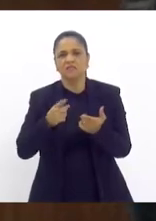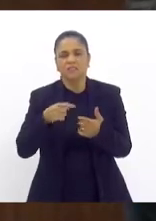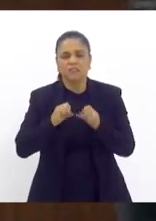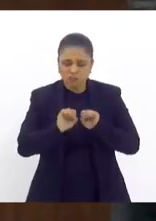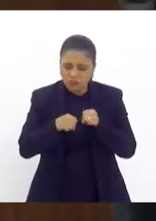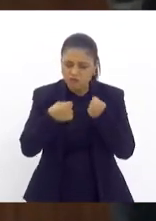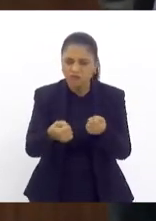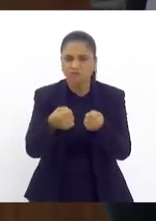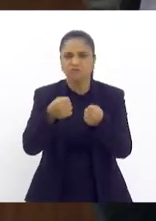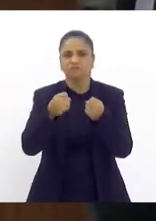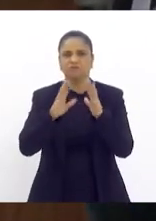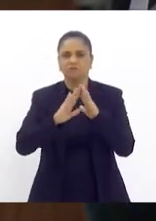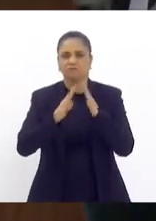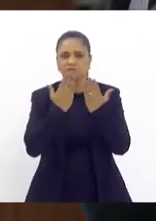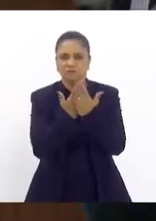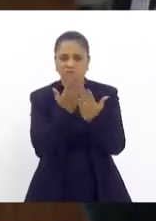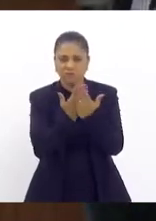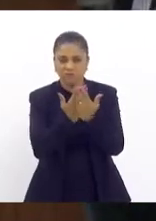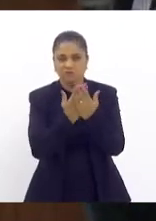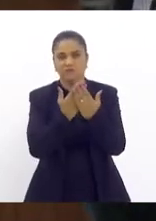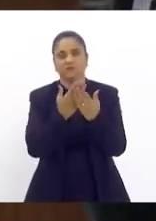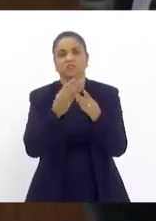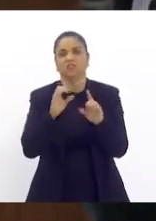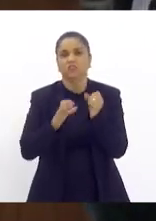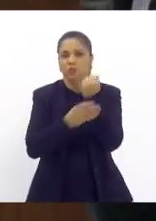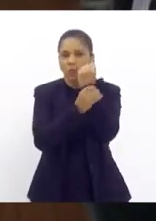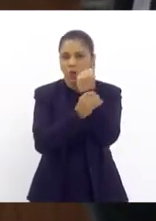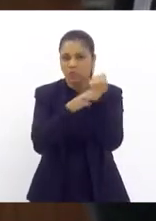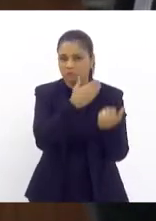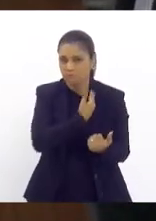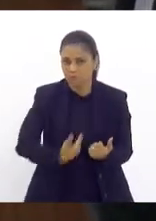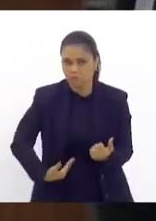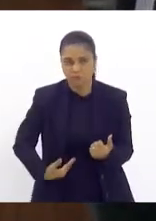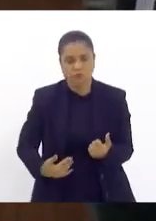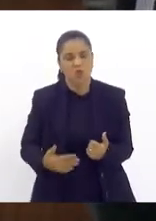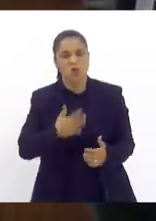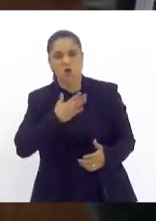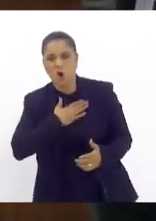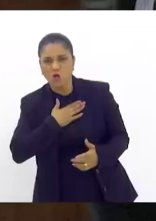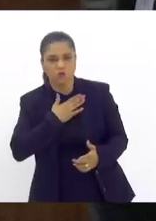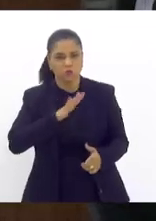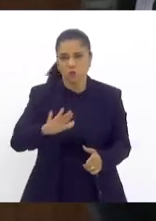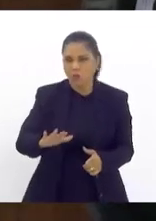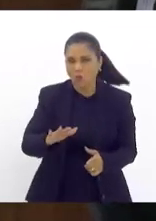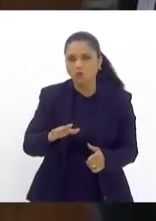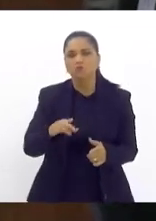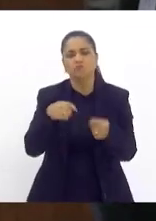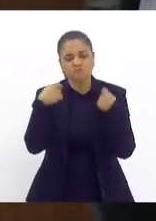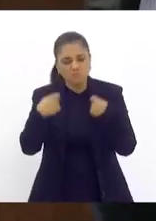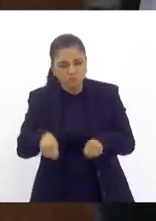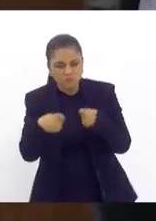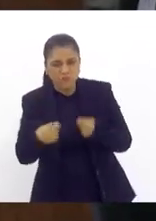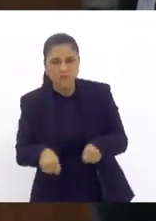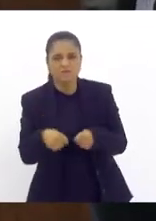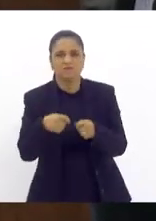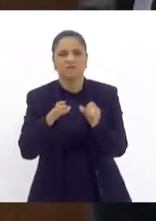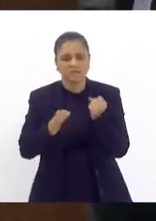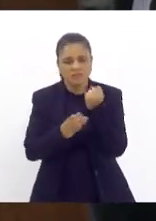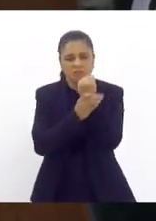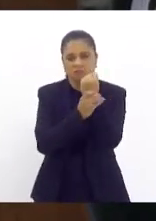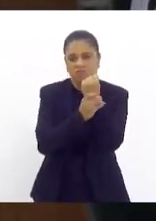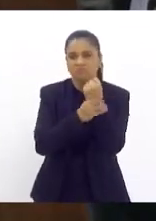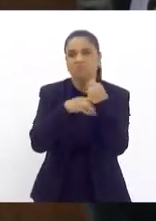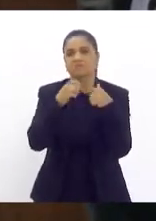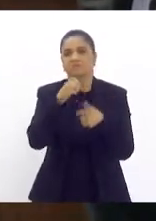escolas. Goste ou não goste, nós não vamos permitir que façam isso com as nossas crianças, e nós temos, sim, força de segurança no